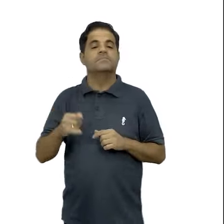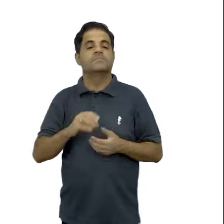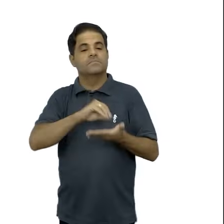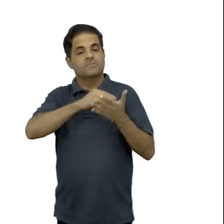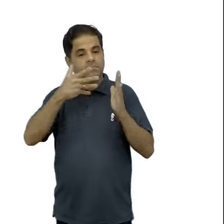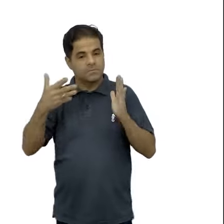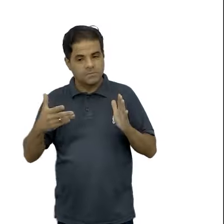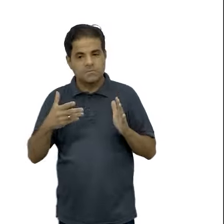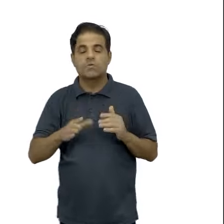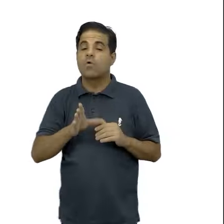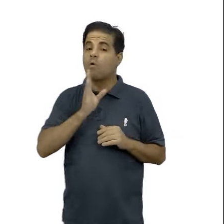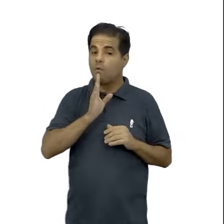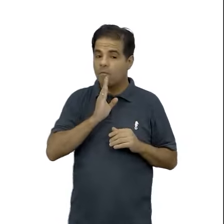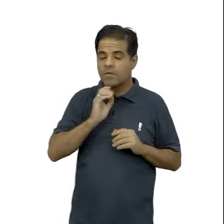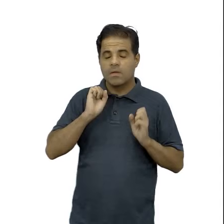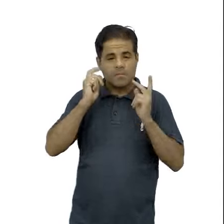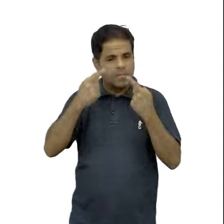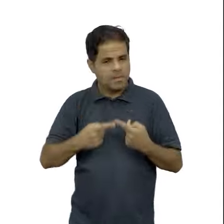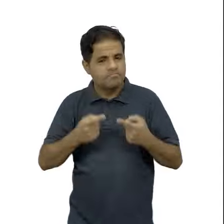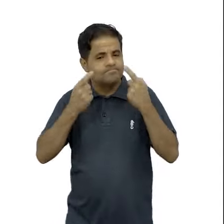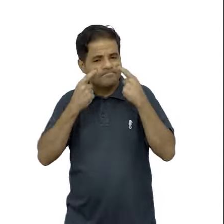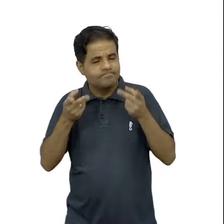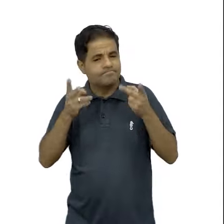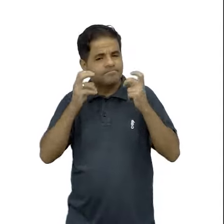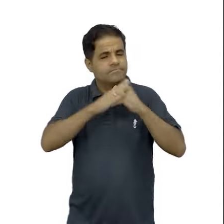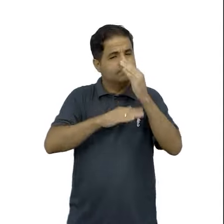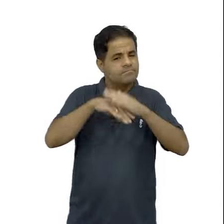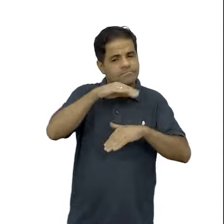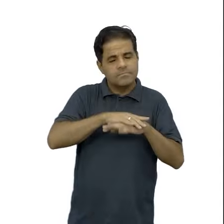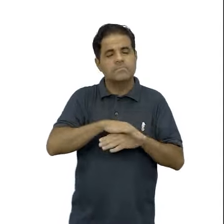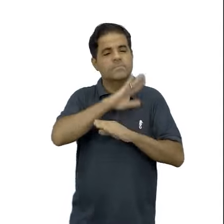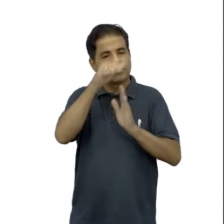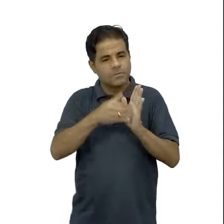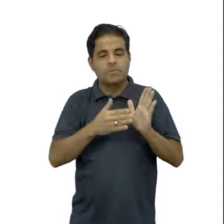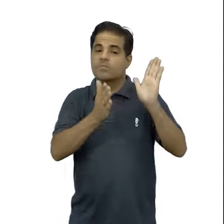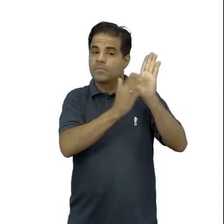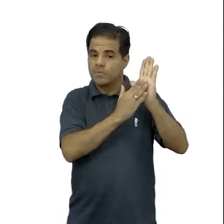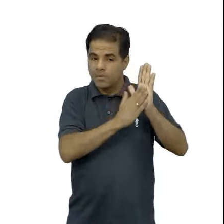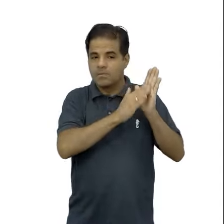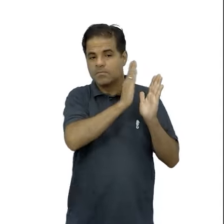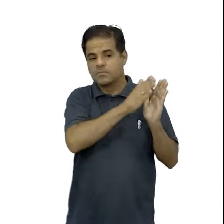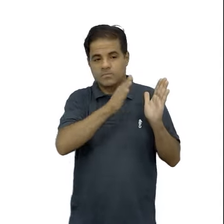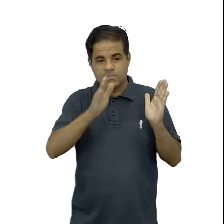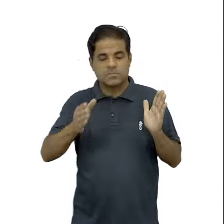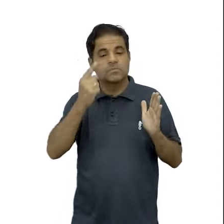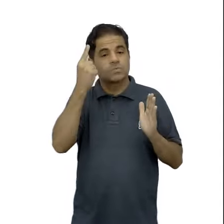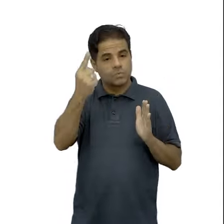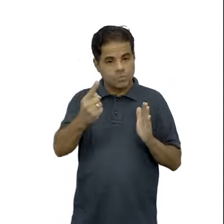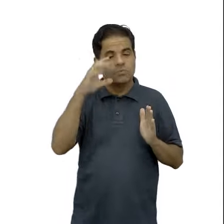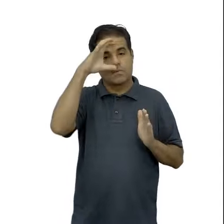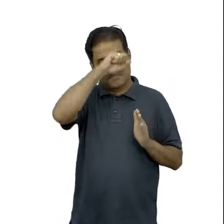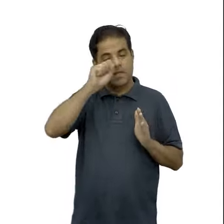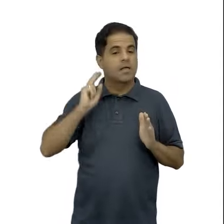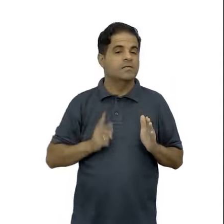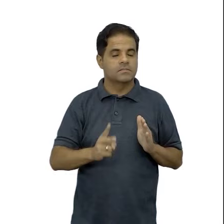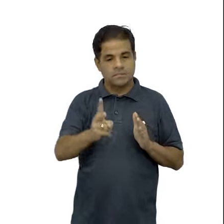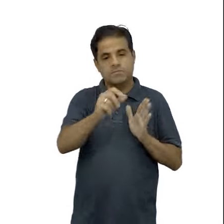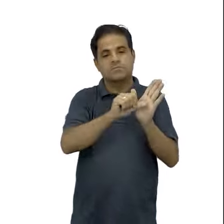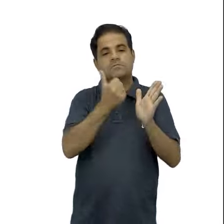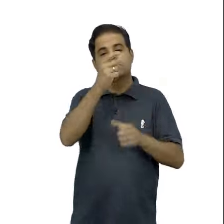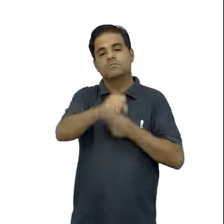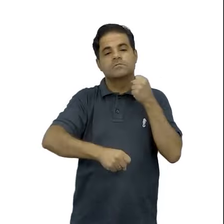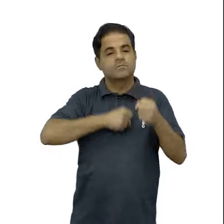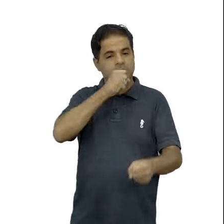currículo, conhecer e reconhecer as habilidades que estão propostas na sequência didática 1 do Aprender Sempre do primeiro